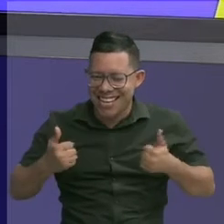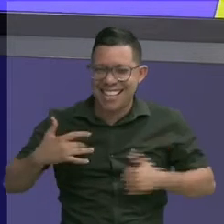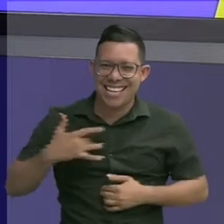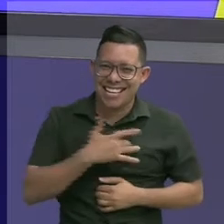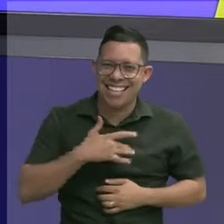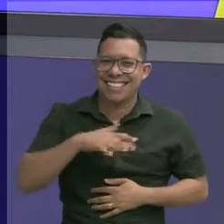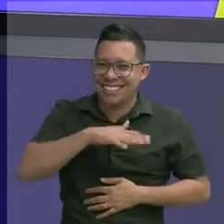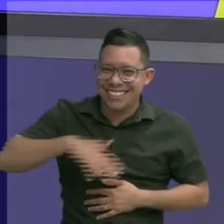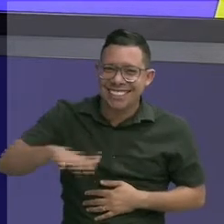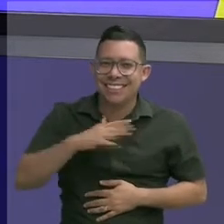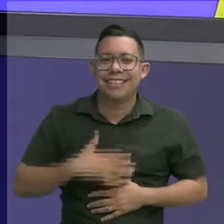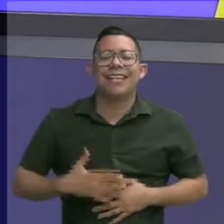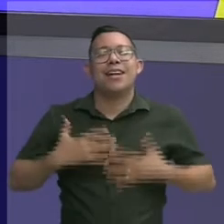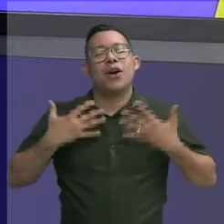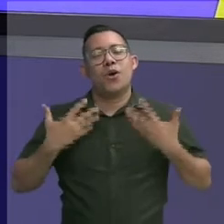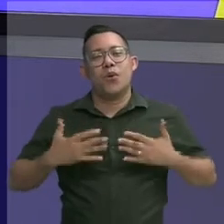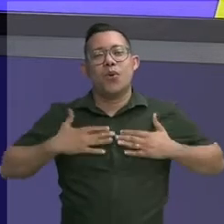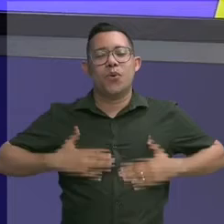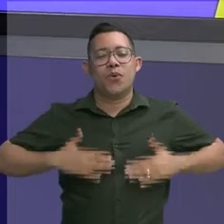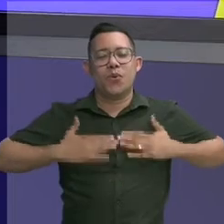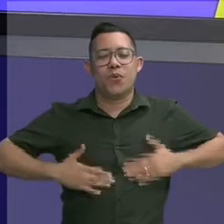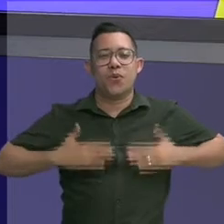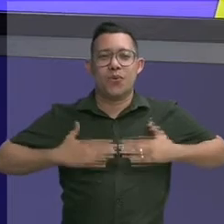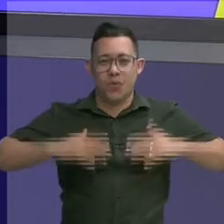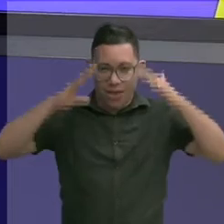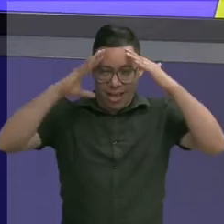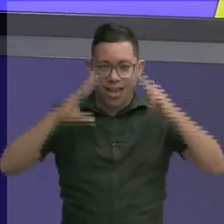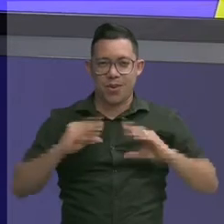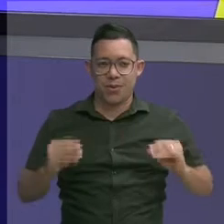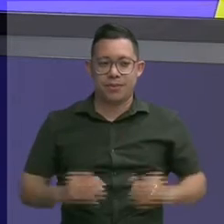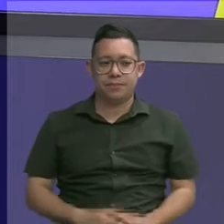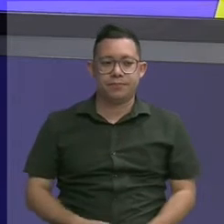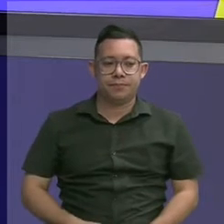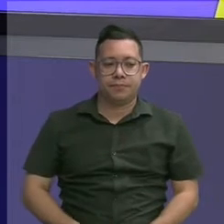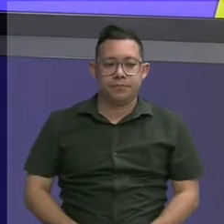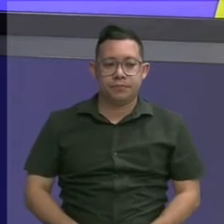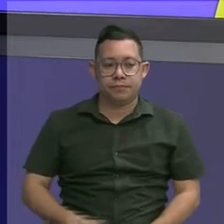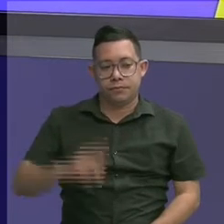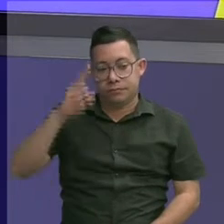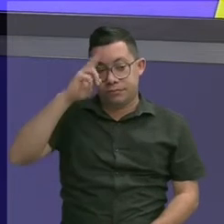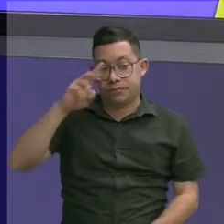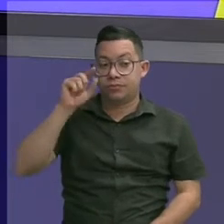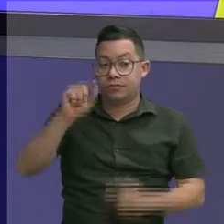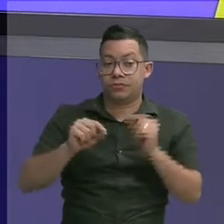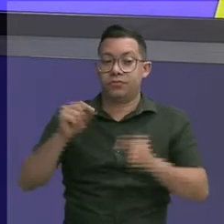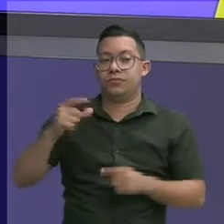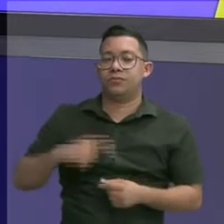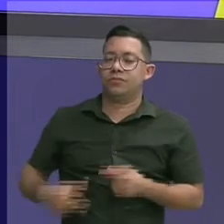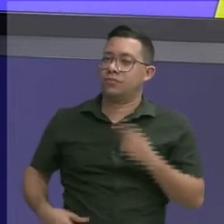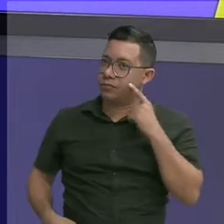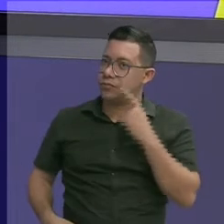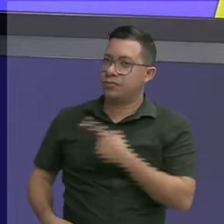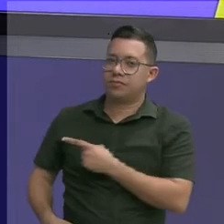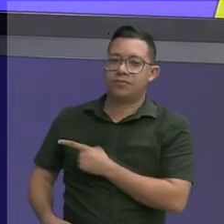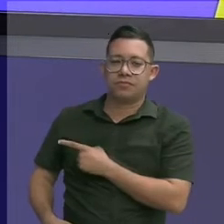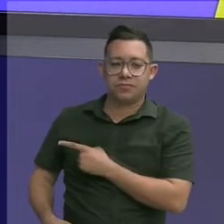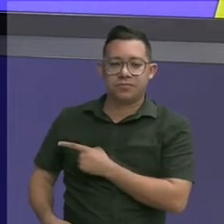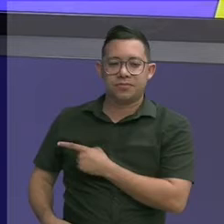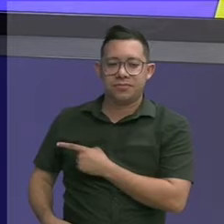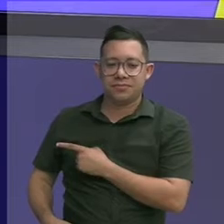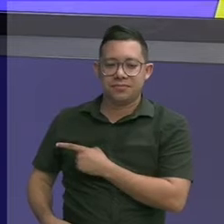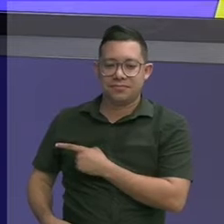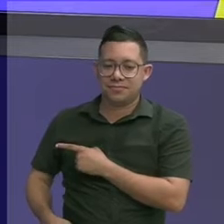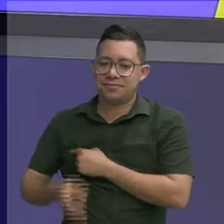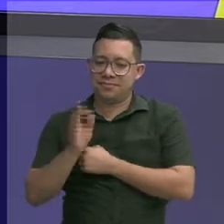para gente poder fazer o descanso merecido ao final do ano mesmo lembrando vocês que vocês já sabem né mas vamos lembrar de novo